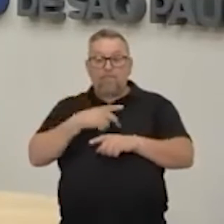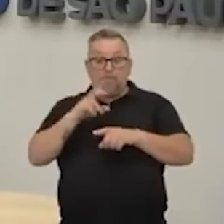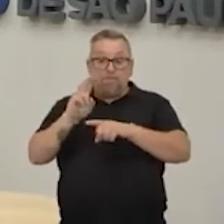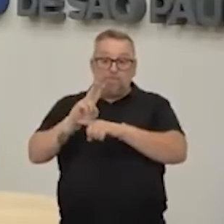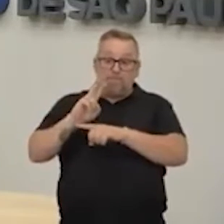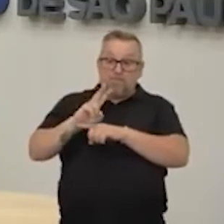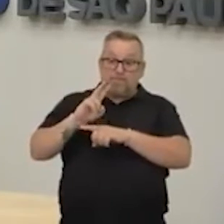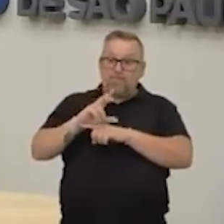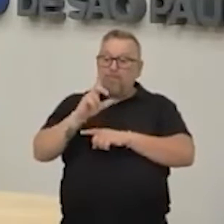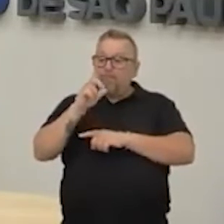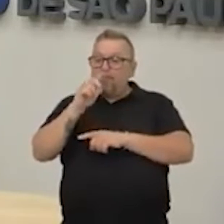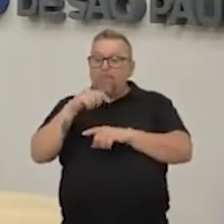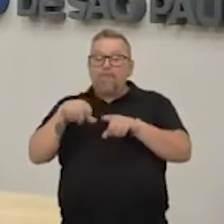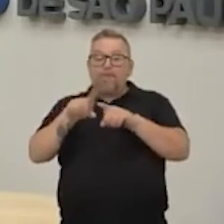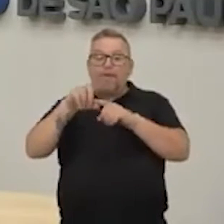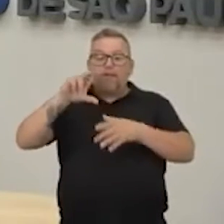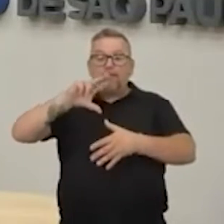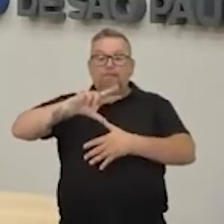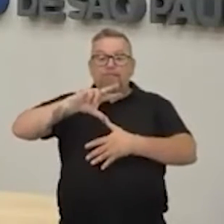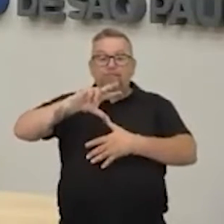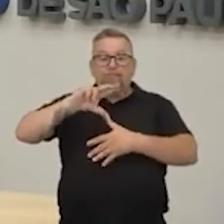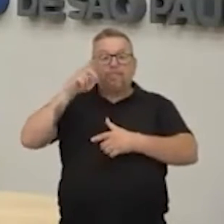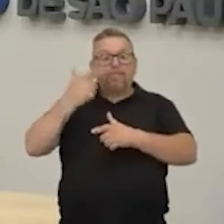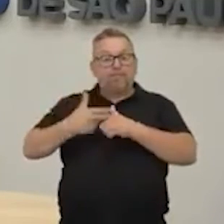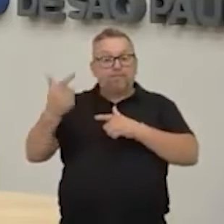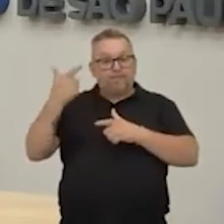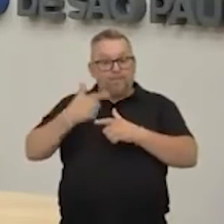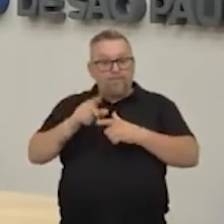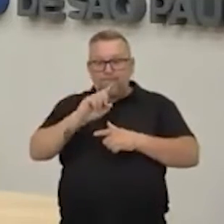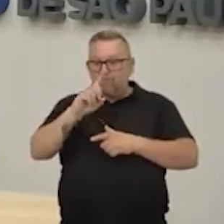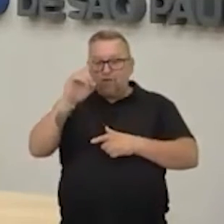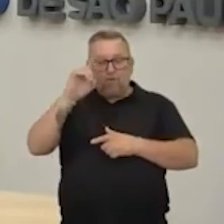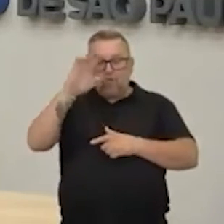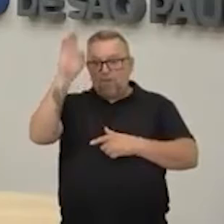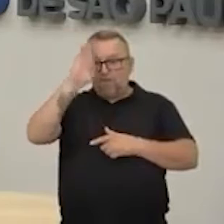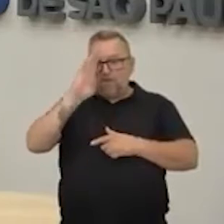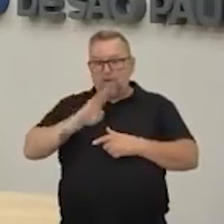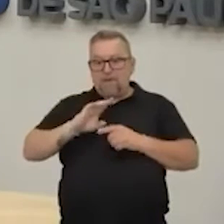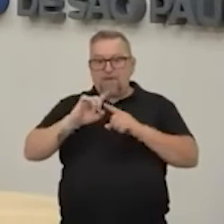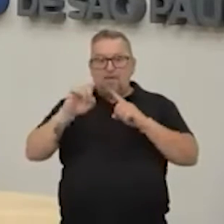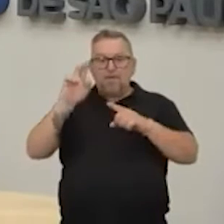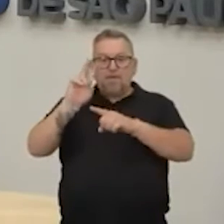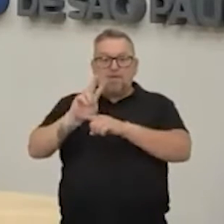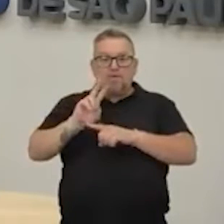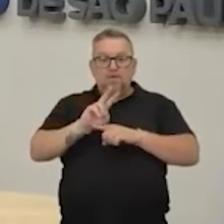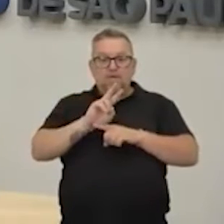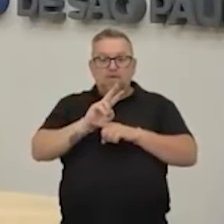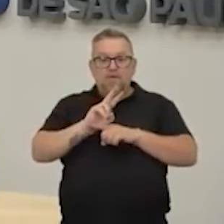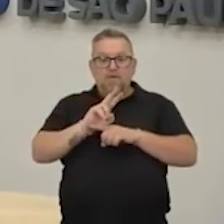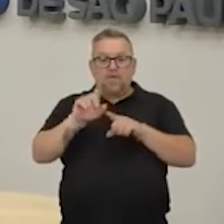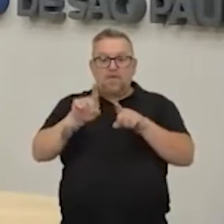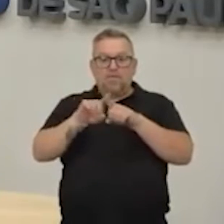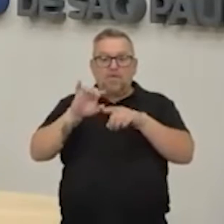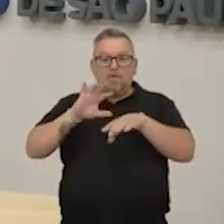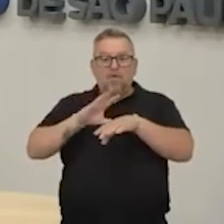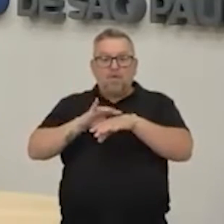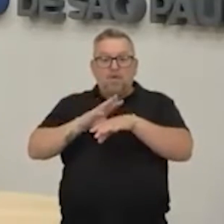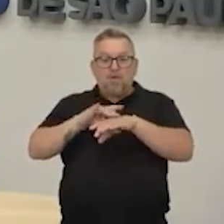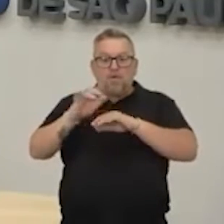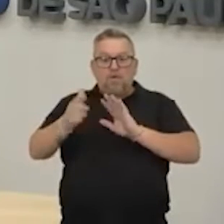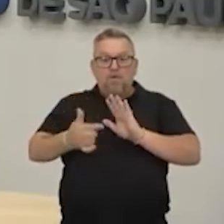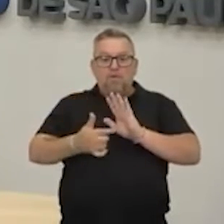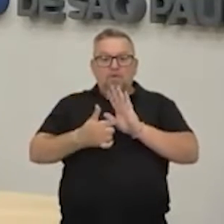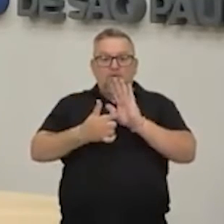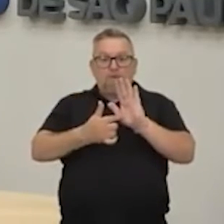a água, né? E a América Latina tem um grave problema, não é só o Brasil, da questão do tratamento, né? E, obviamente, as doenças que